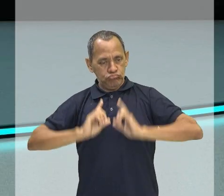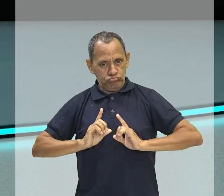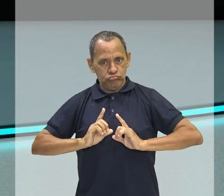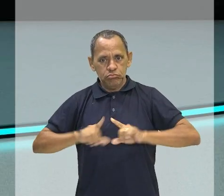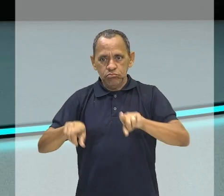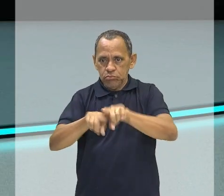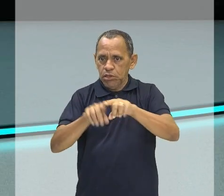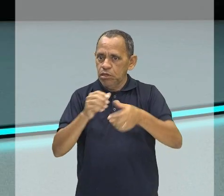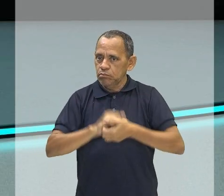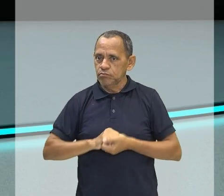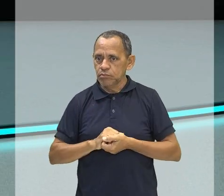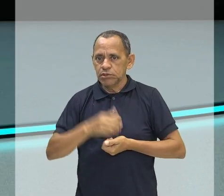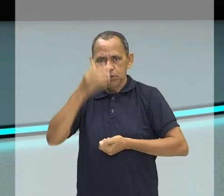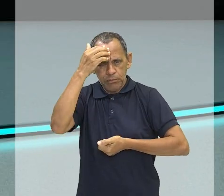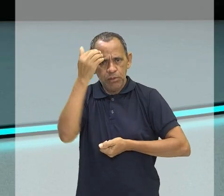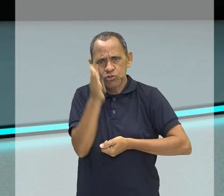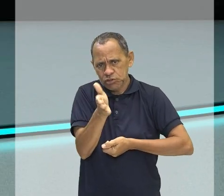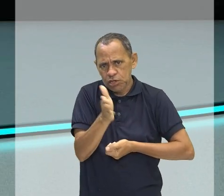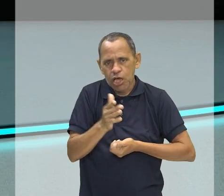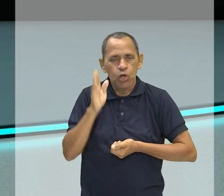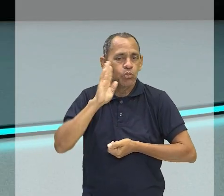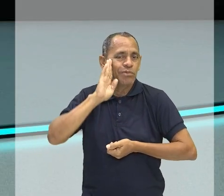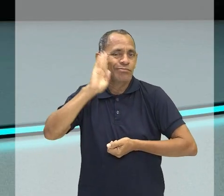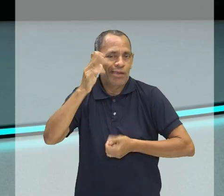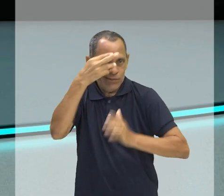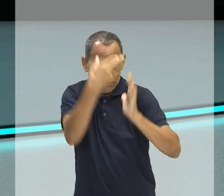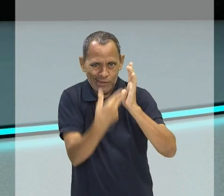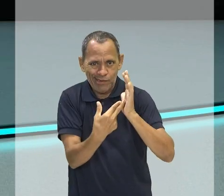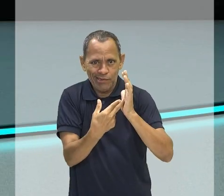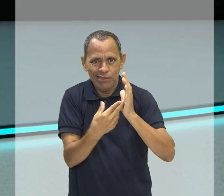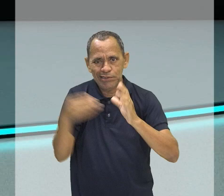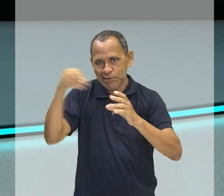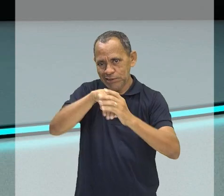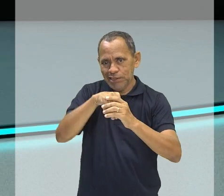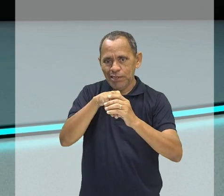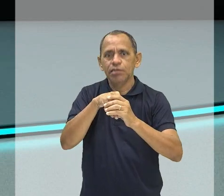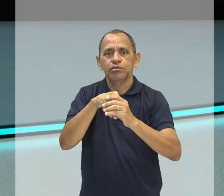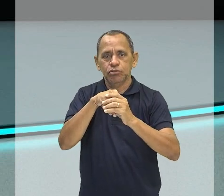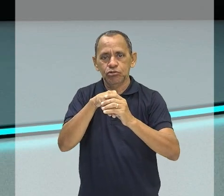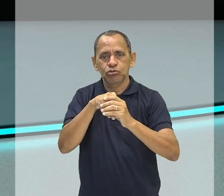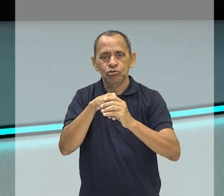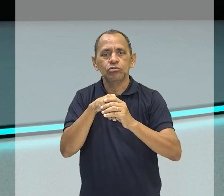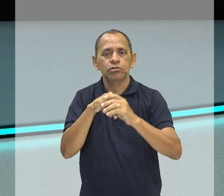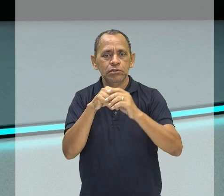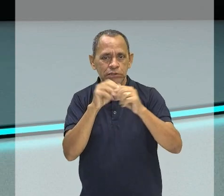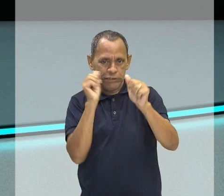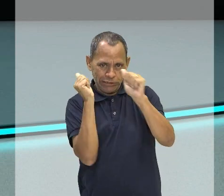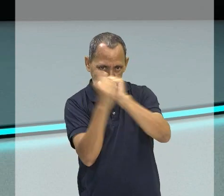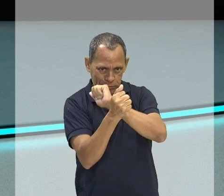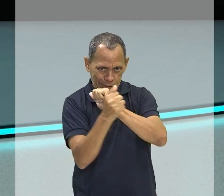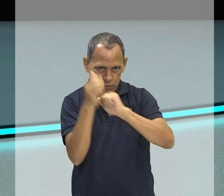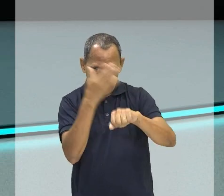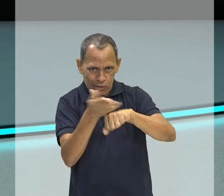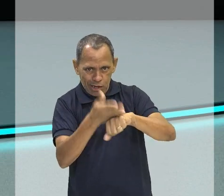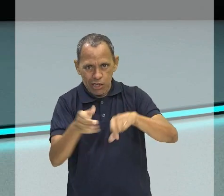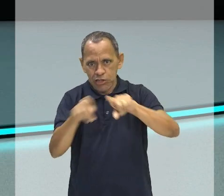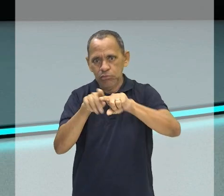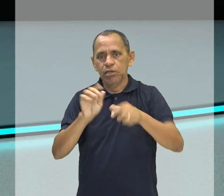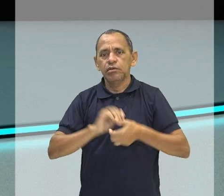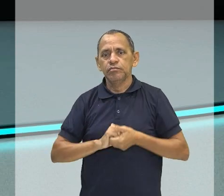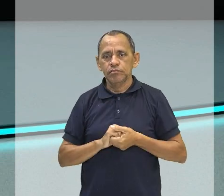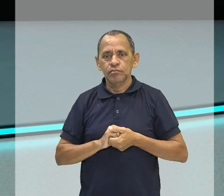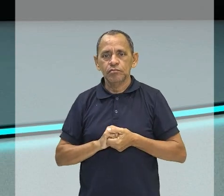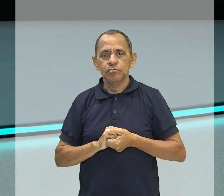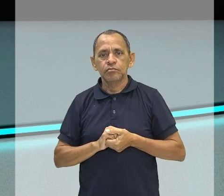gente já sabe aí as principais regras do Karatê, eu quero apresentar para vocês os equipamentos